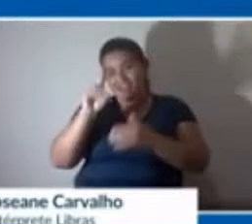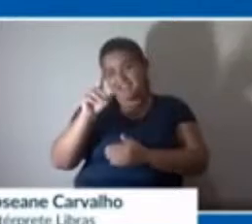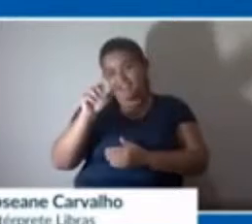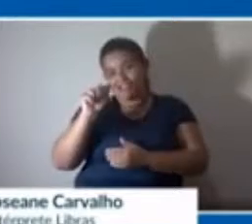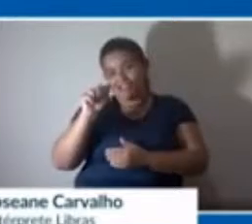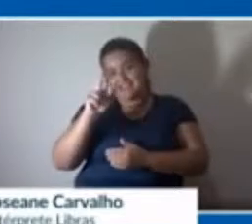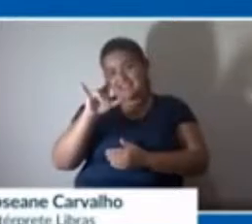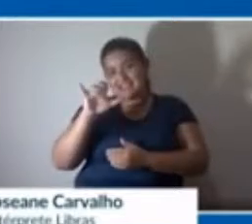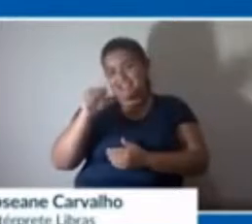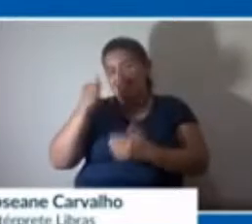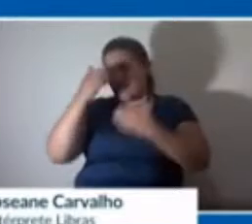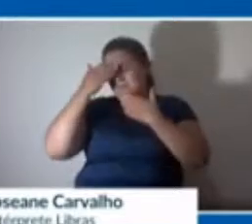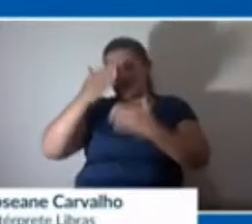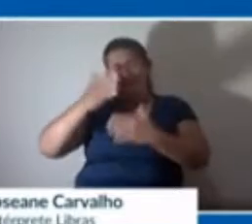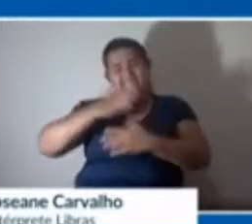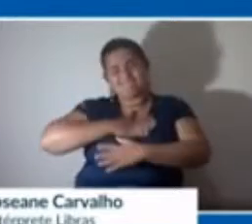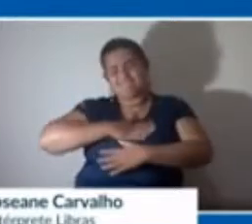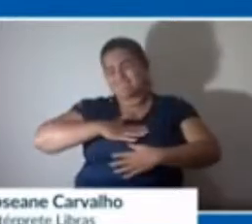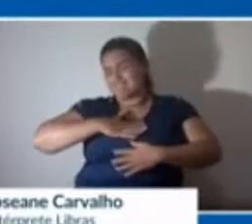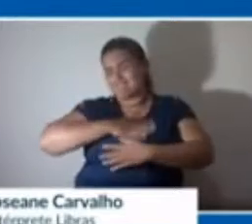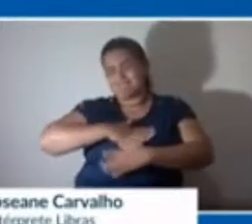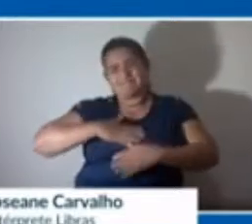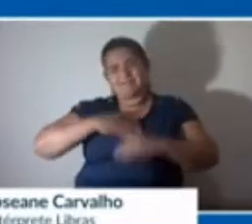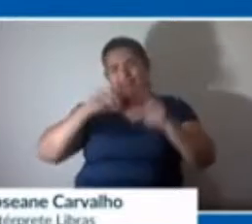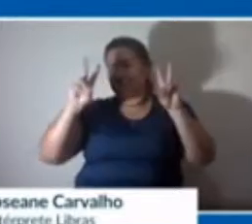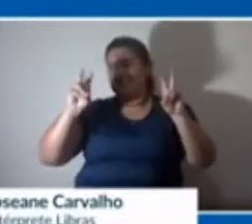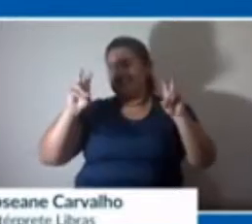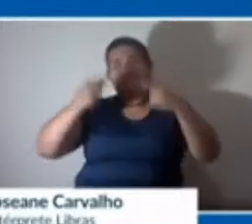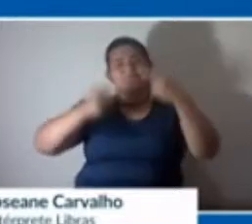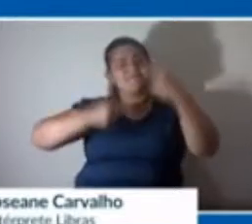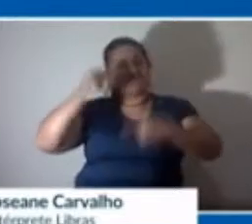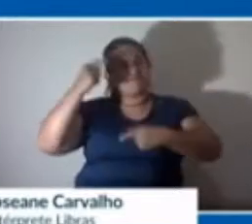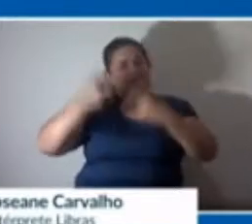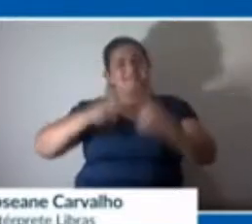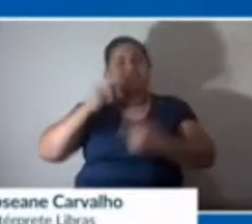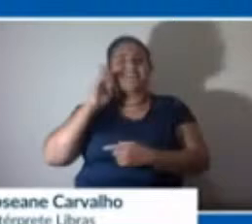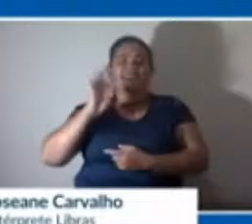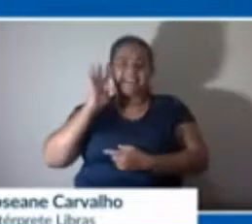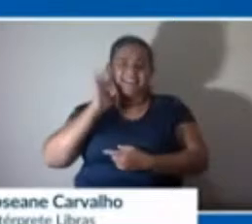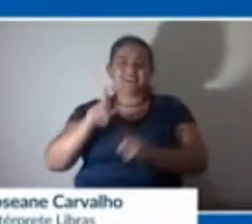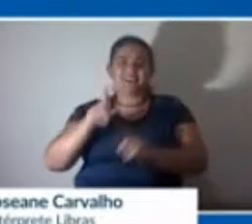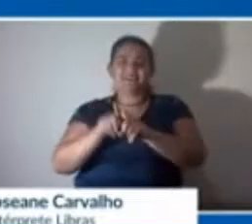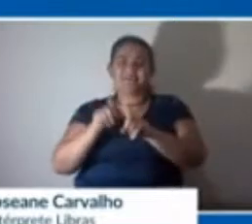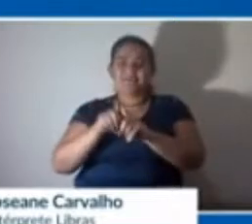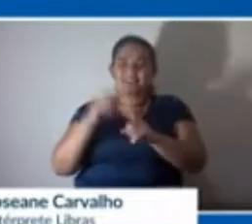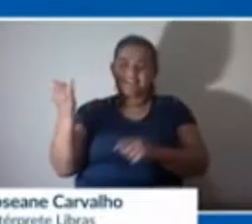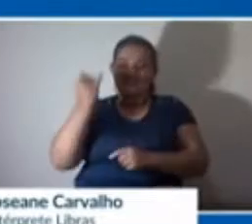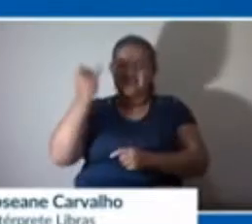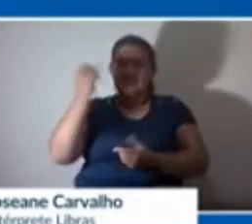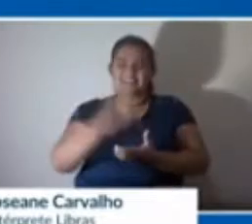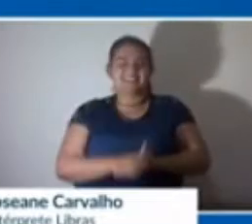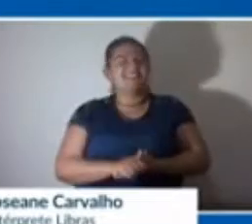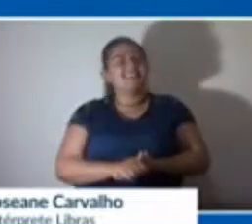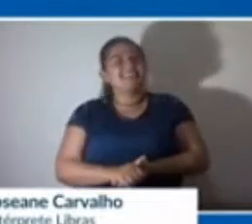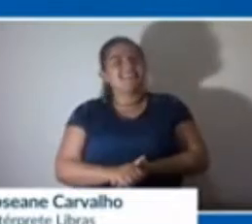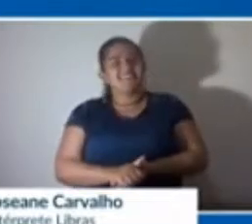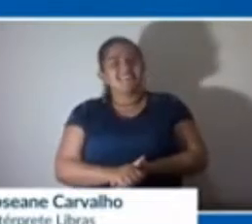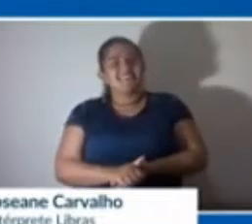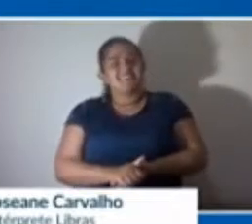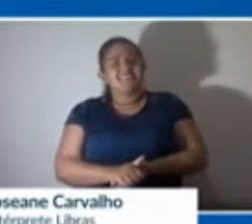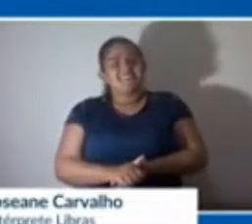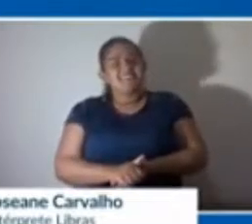obrigada por estar aqui com a gente falando desse tema tão bacana e tão importante. Eu sou muito grata por esse